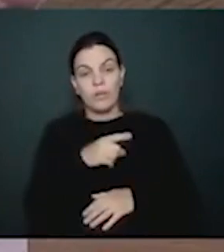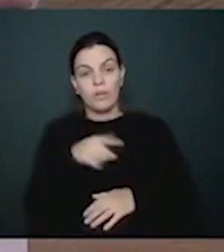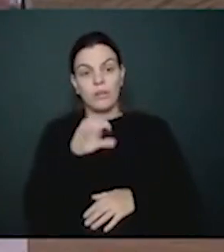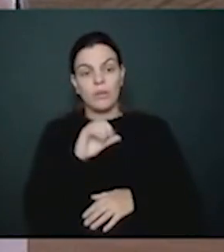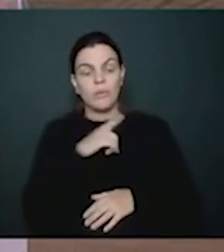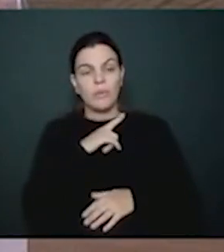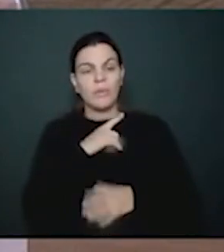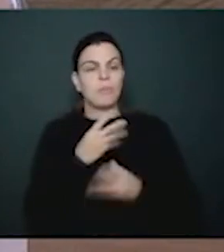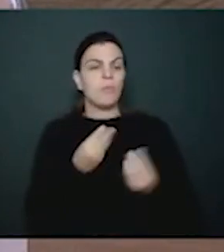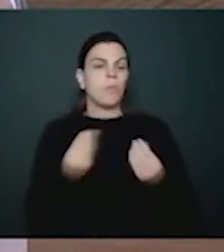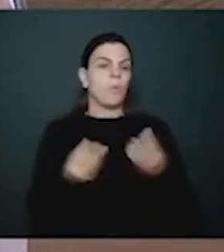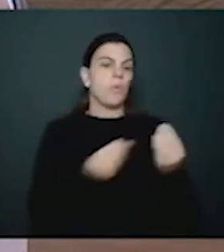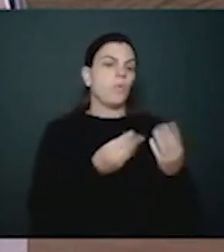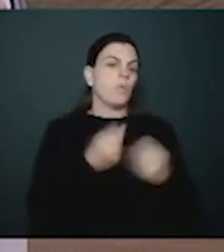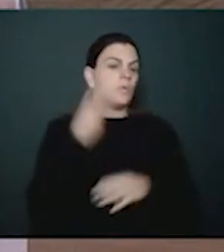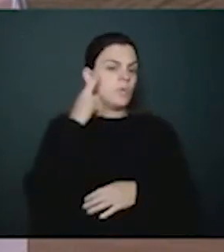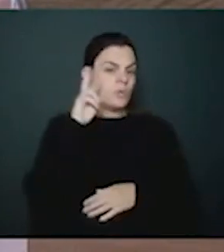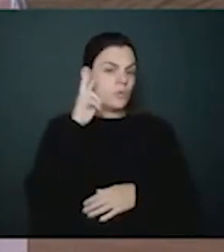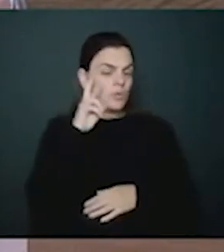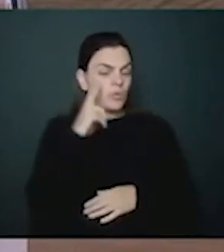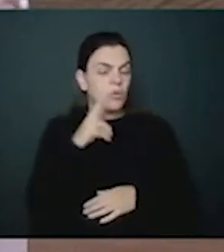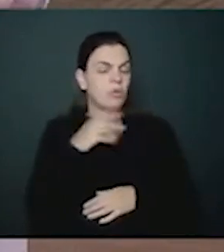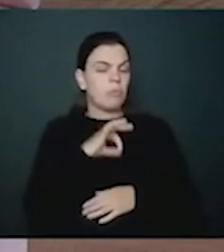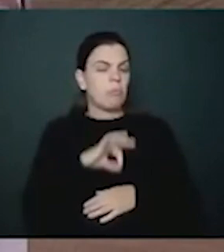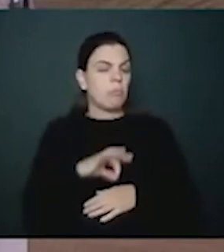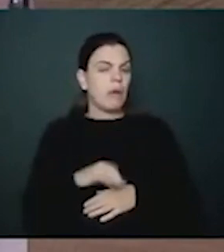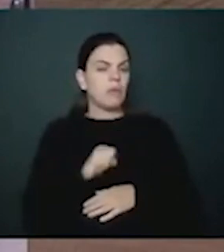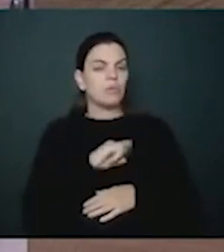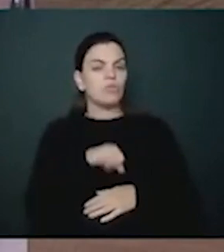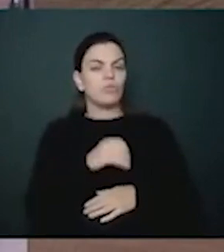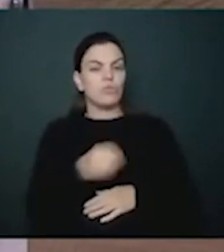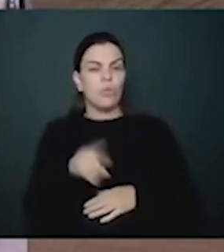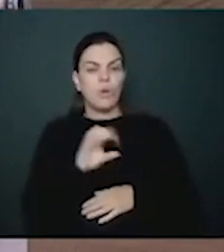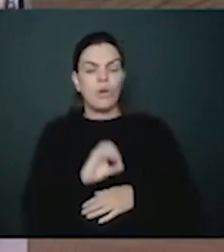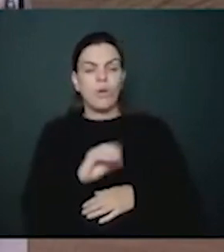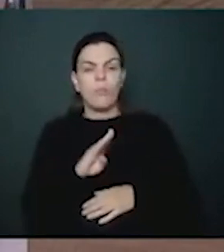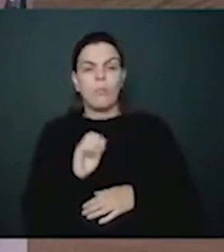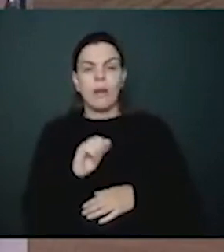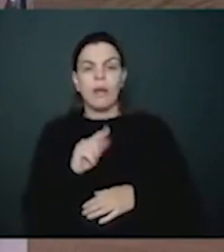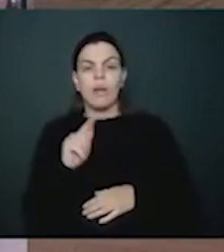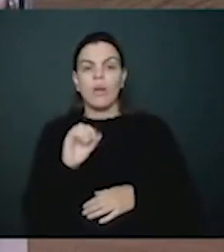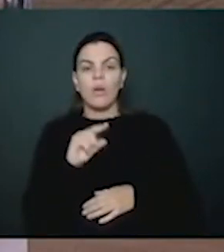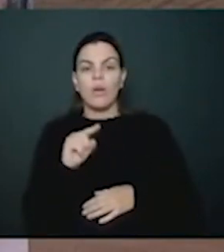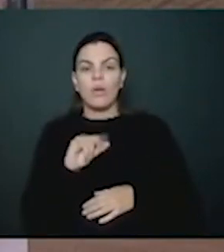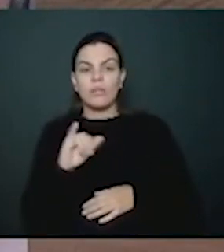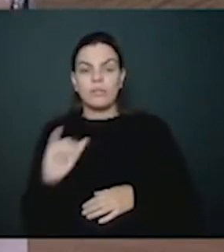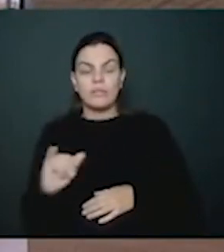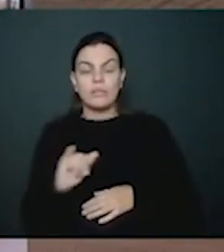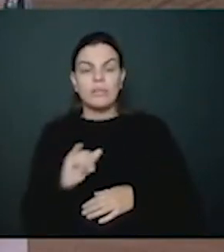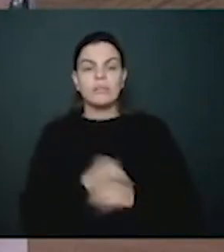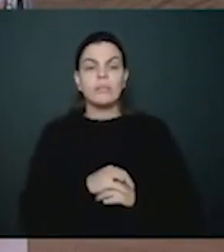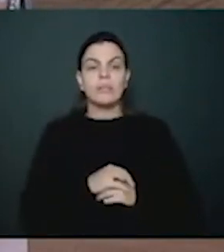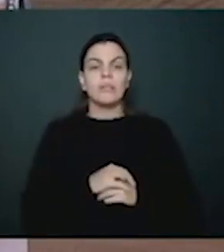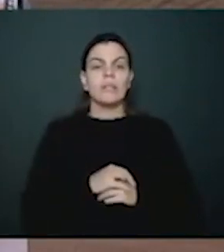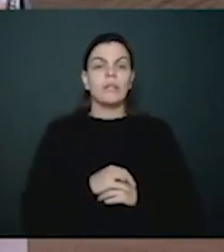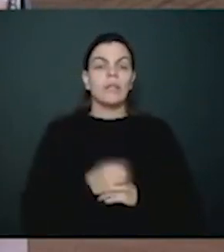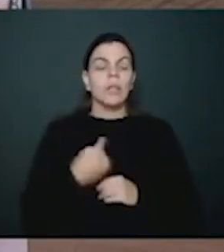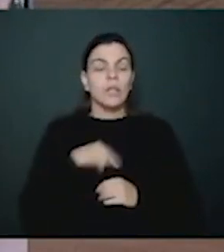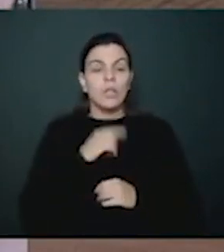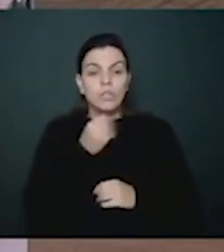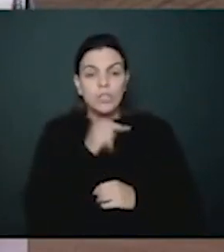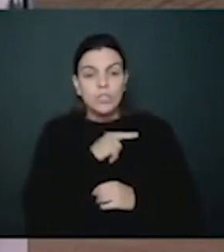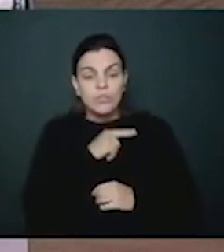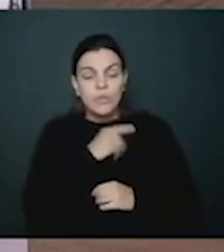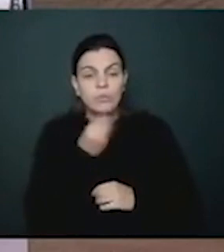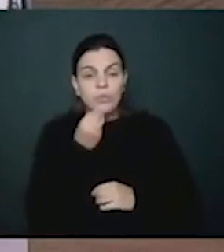lá, o padre João Bagosi, e nós que tivemos a oportunidade de oferecer, de emprestar o nome do